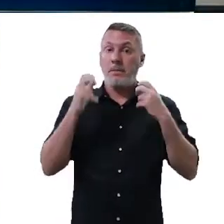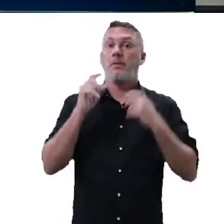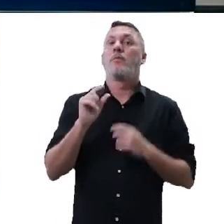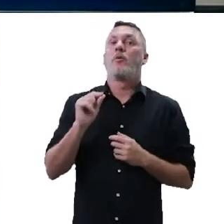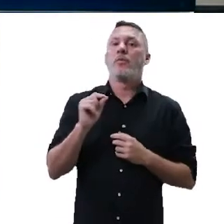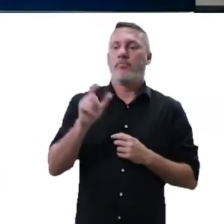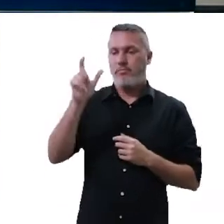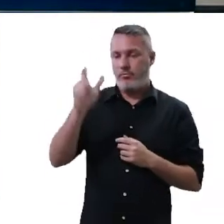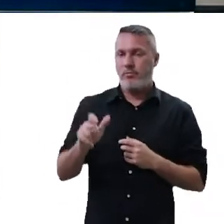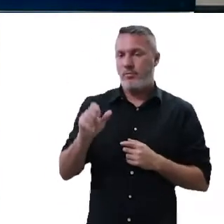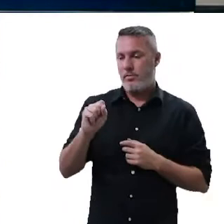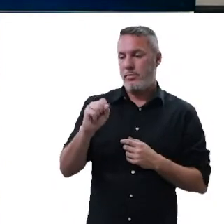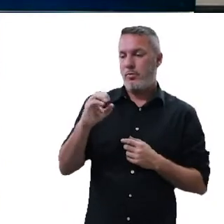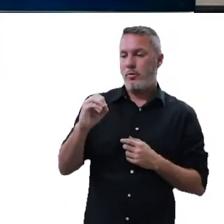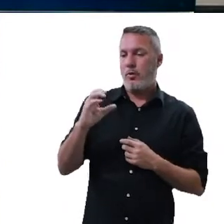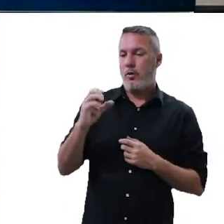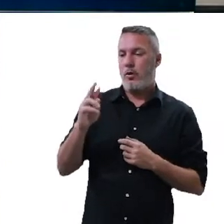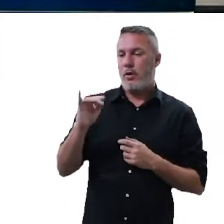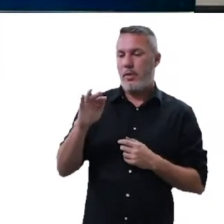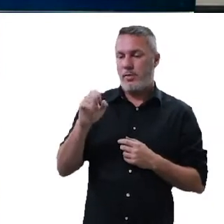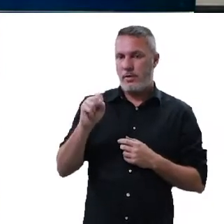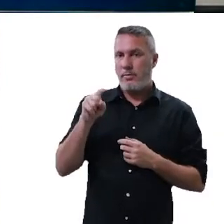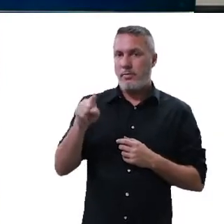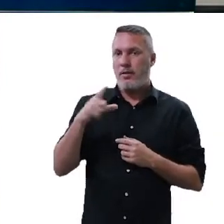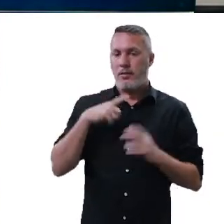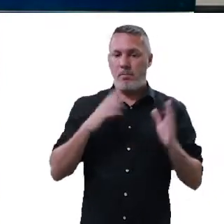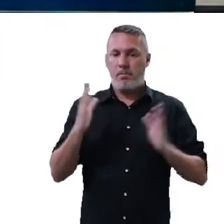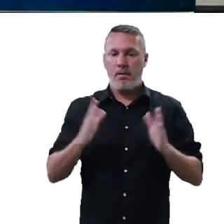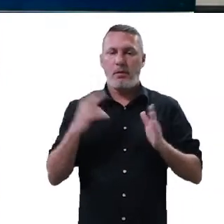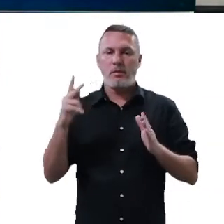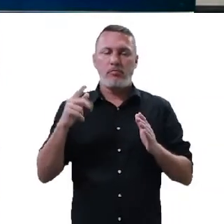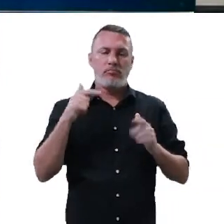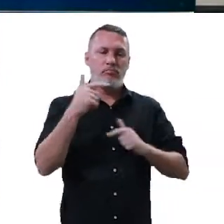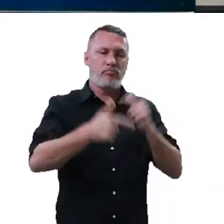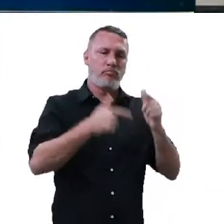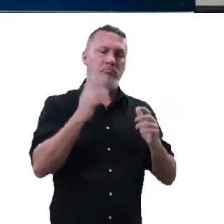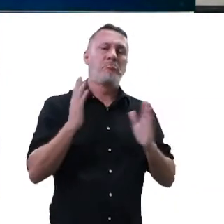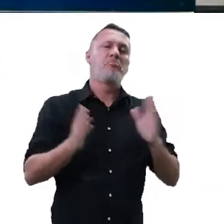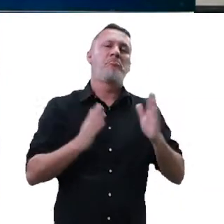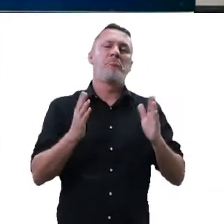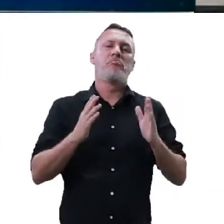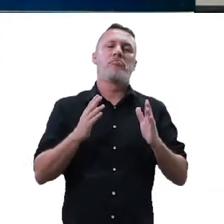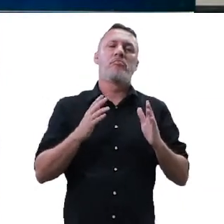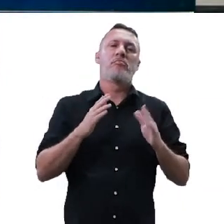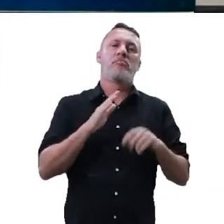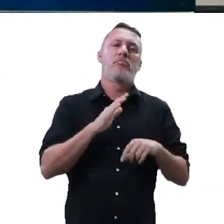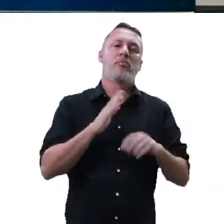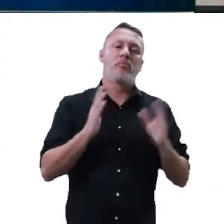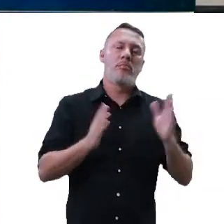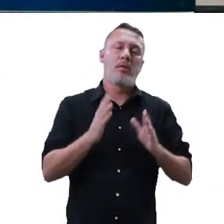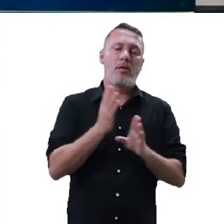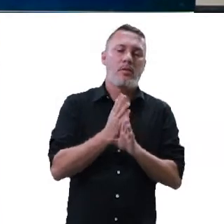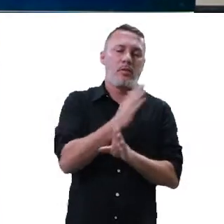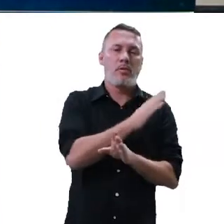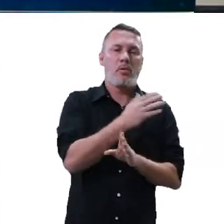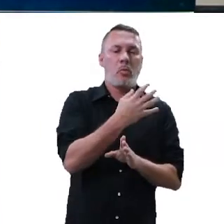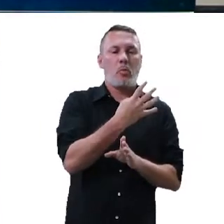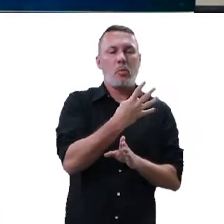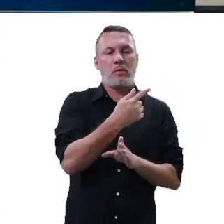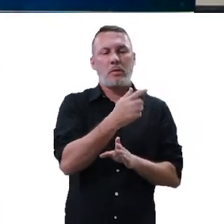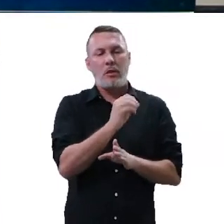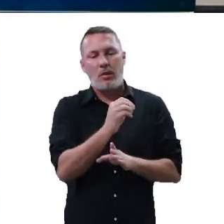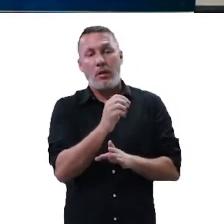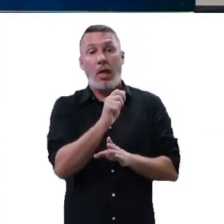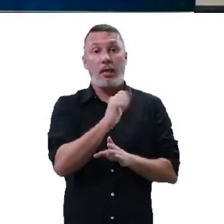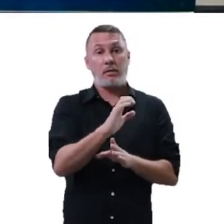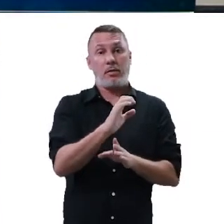perceber aí que Sócrates, o seu período de atuação aí, 470 e 399